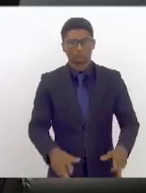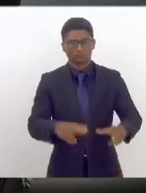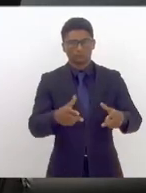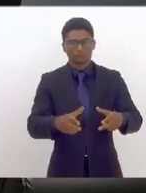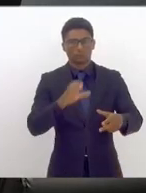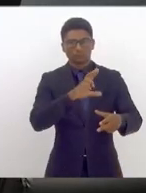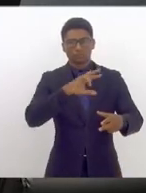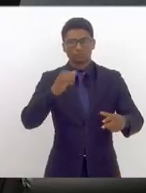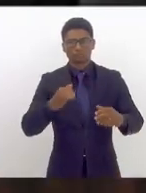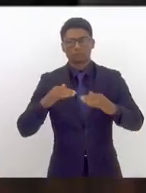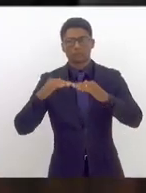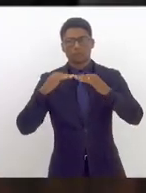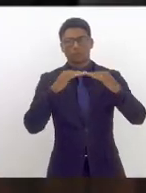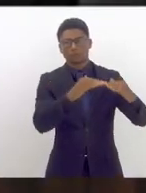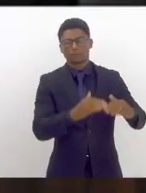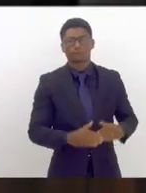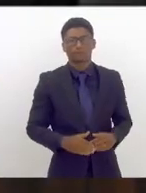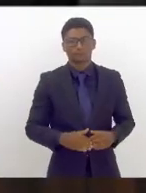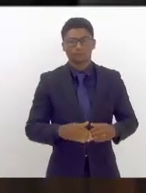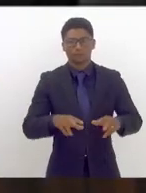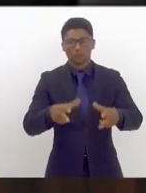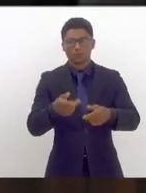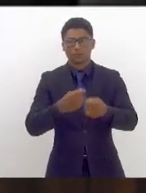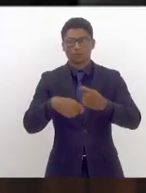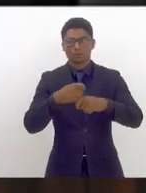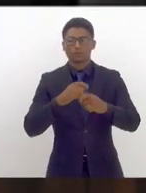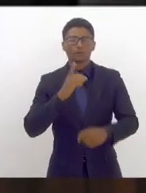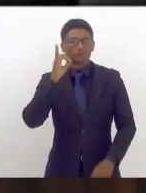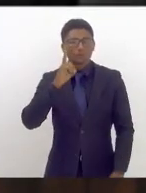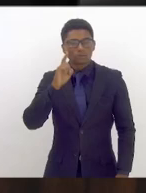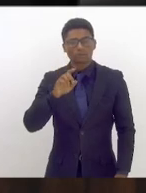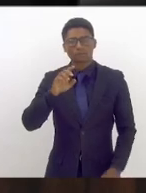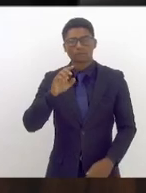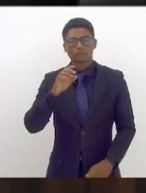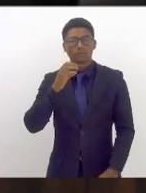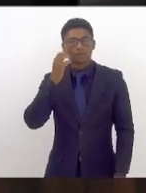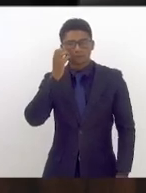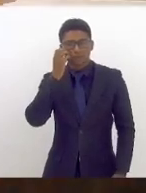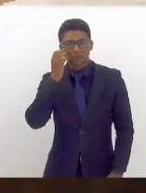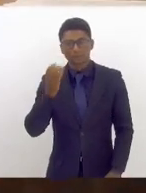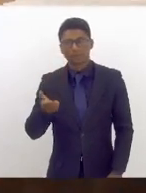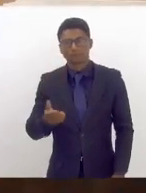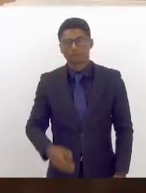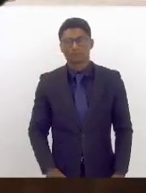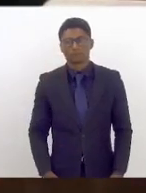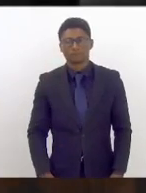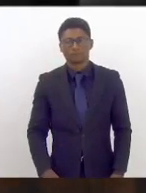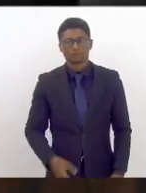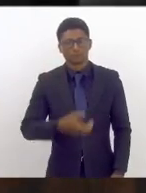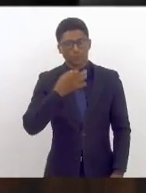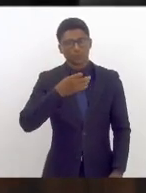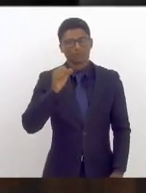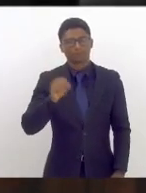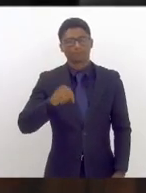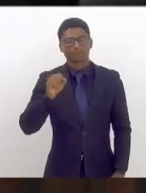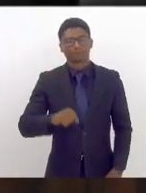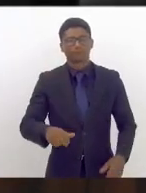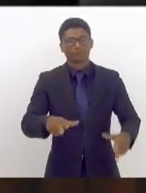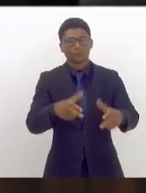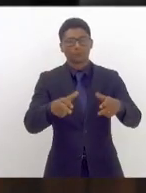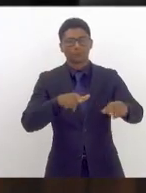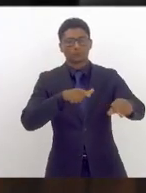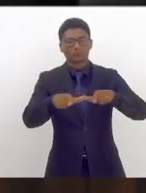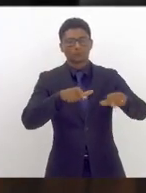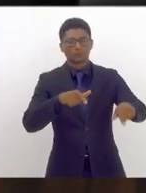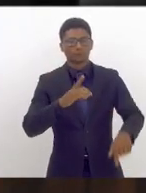ccj pela comissão de Economia Deputado waldeck Carneiro no mérito favorável pela comissão de trabalho